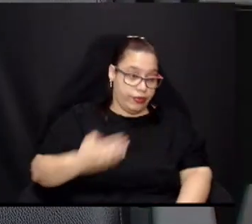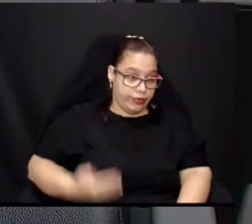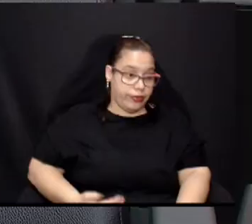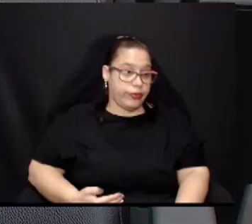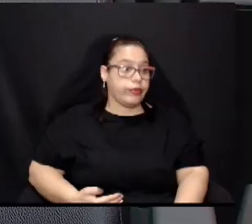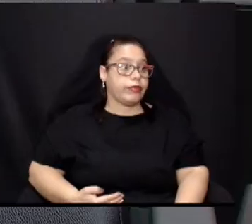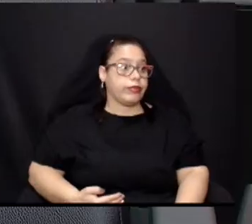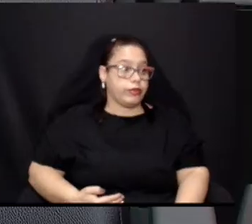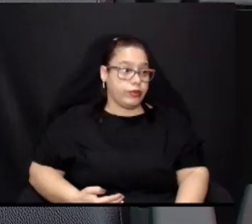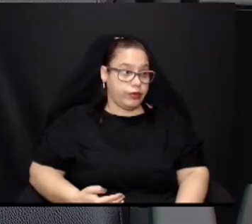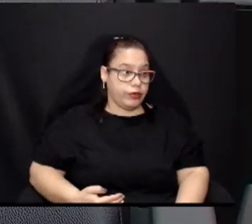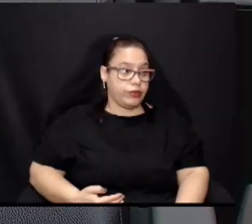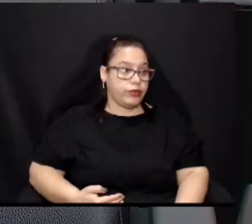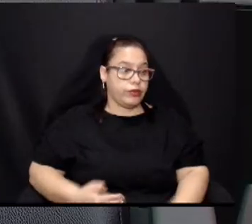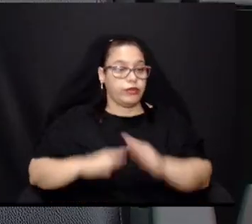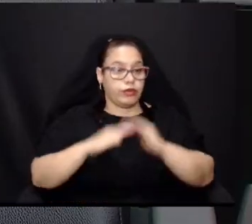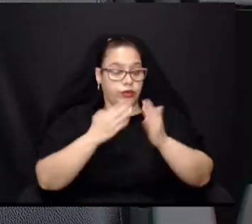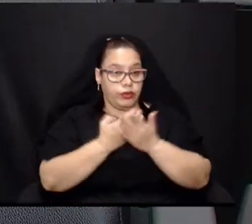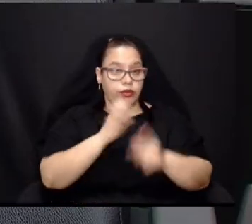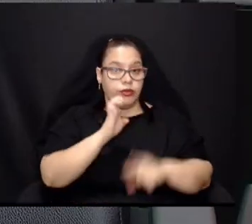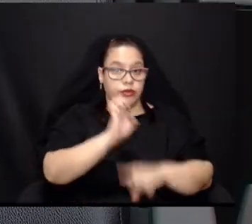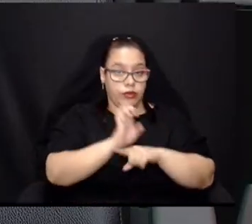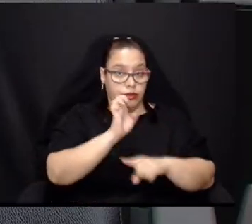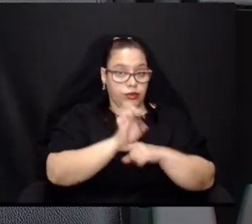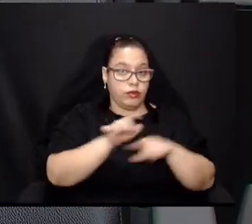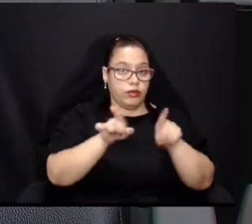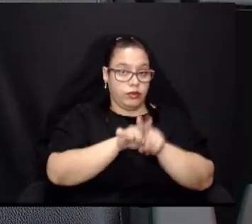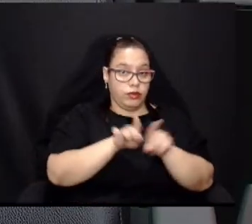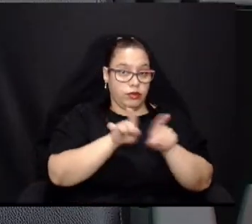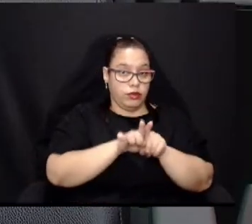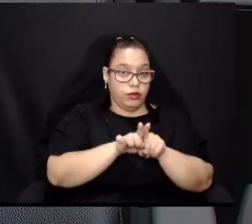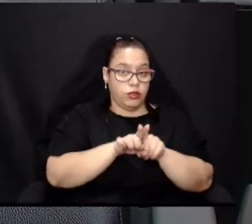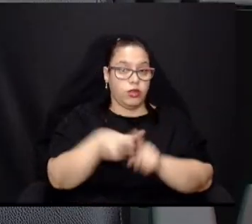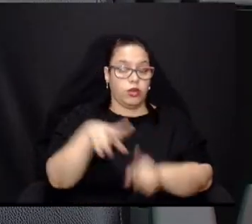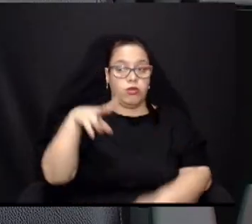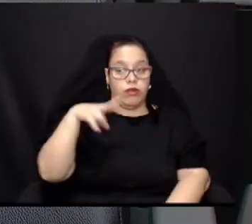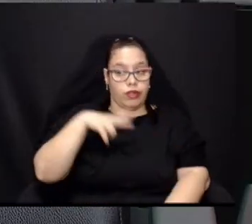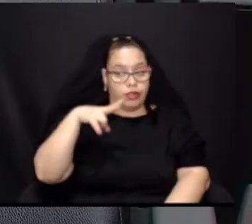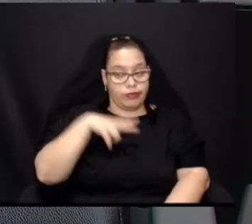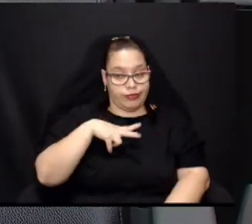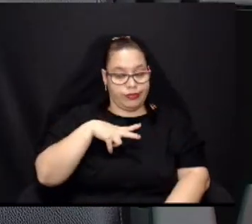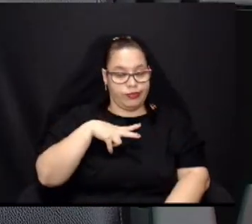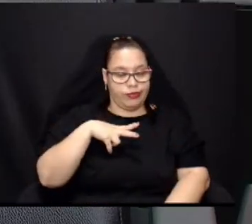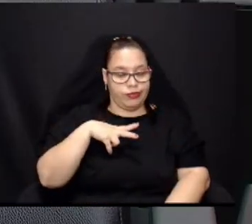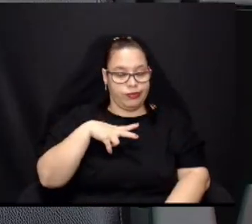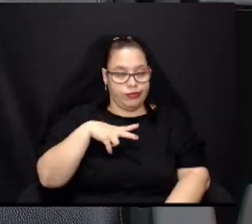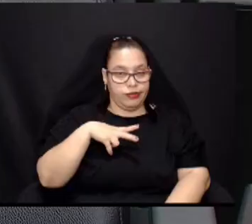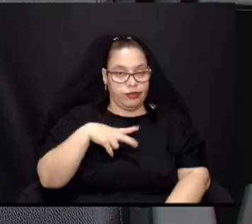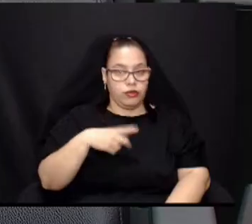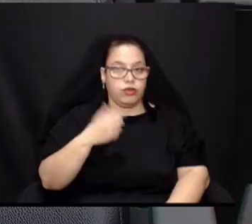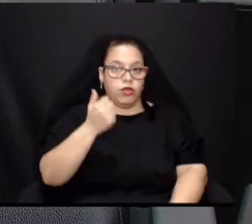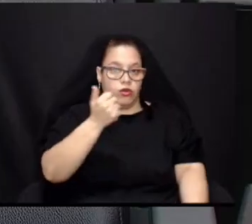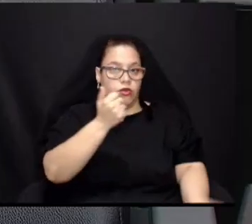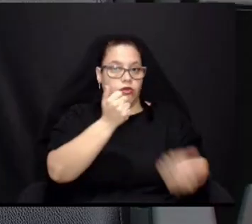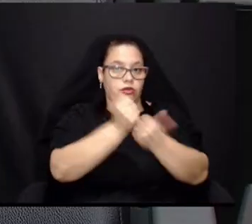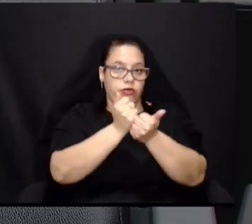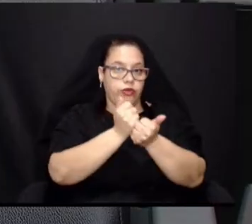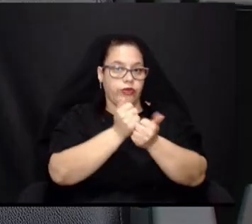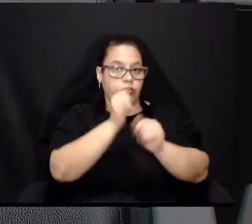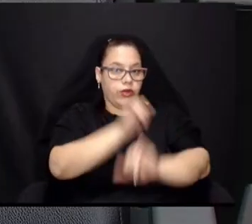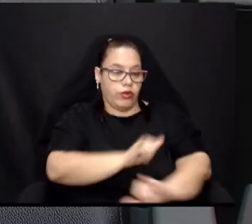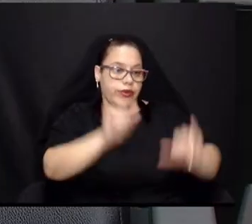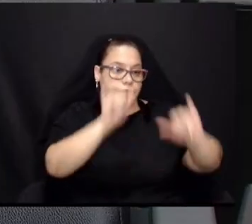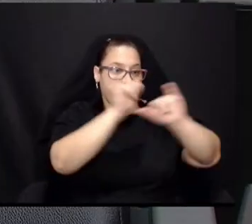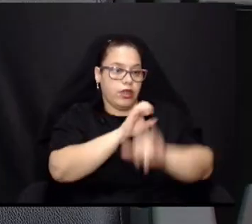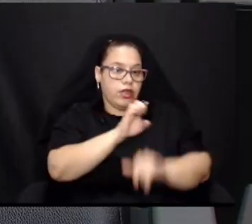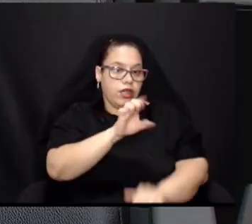escolas estaduais também e as escolas privadas. Então, a gente tem uma parceria também de divulgação com a Elecamp, porque a